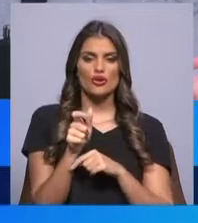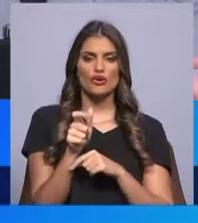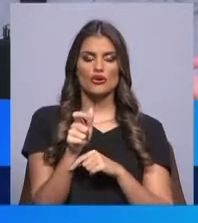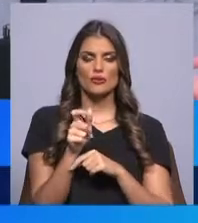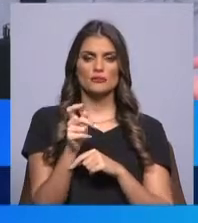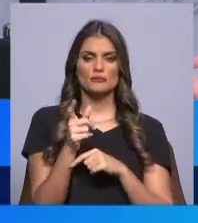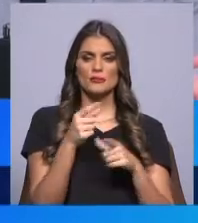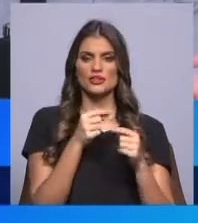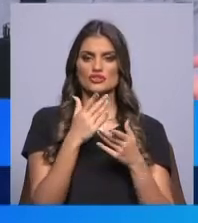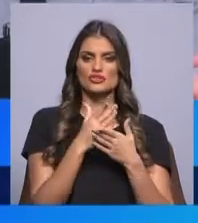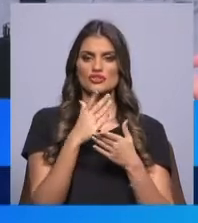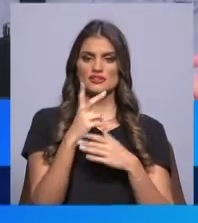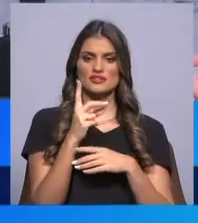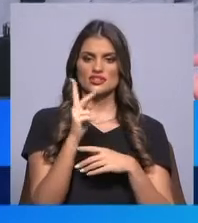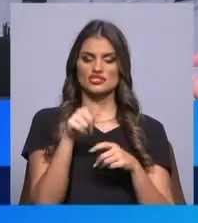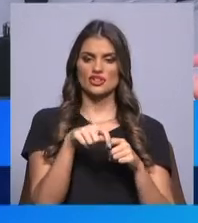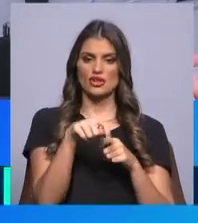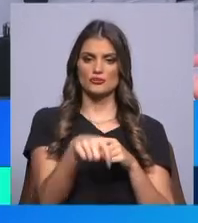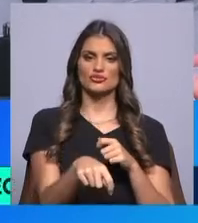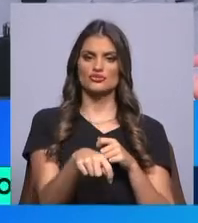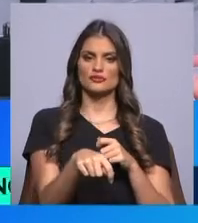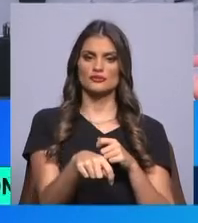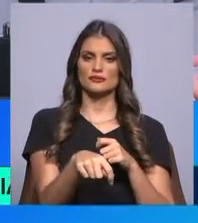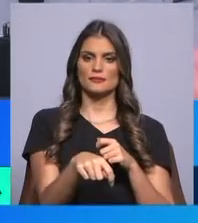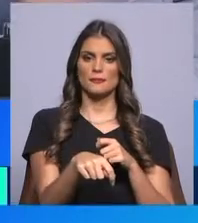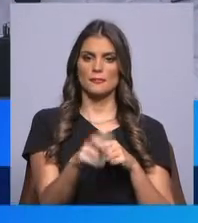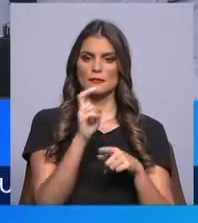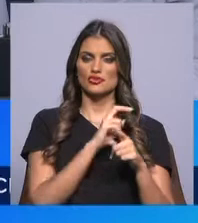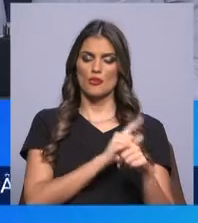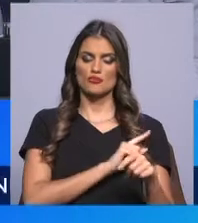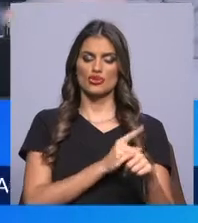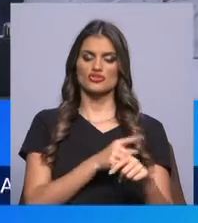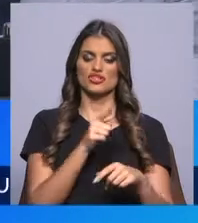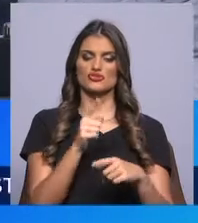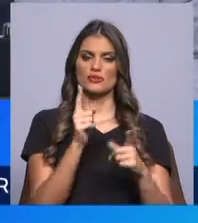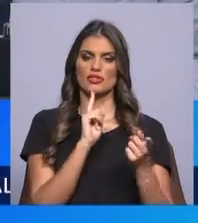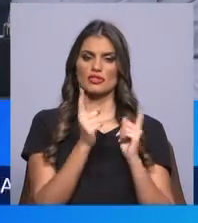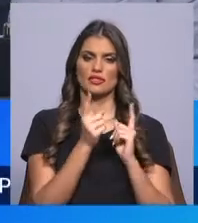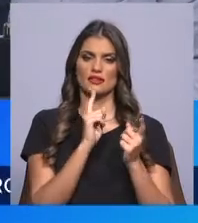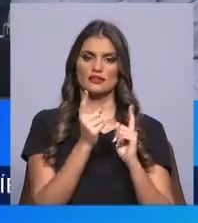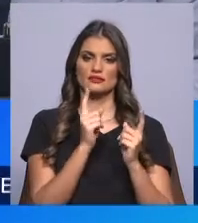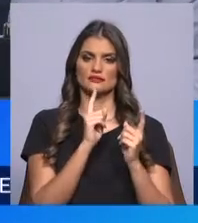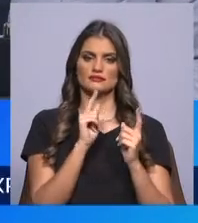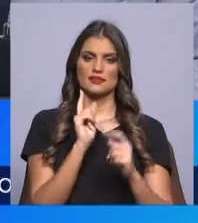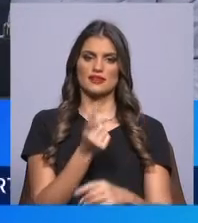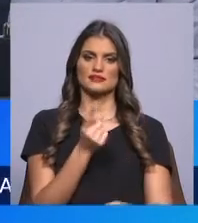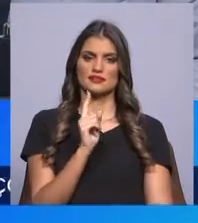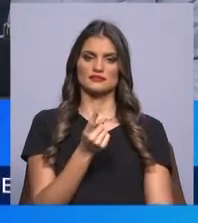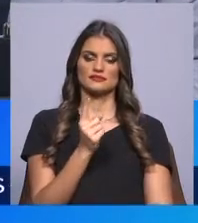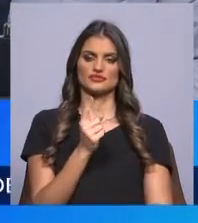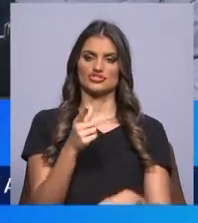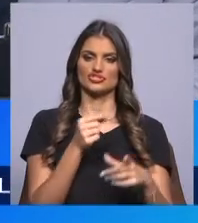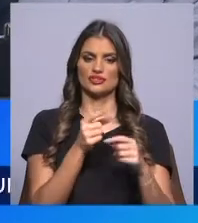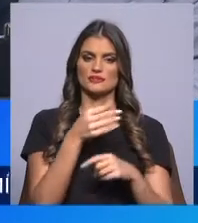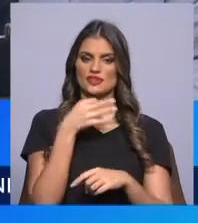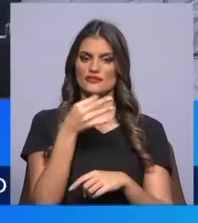apenas com 16 quilómetros de diâmetro, mas é energeticamente poderosa. Isto é uma animação do que será essa estrela. Estamos